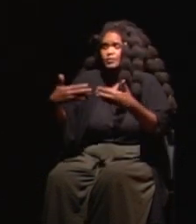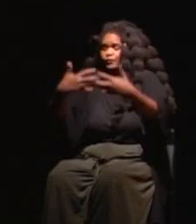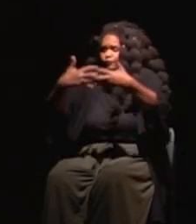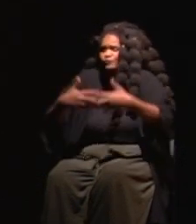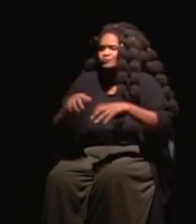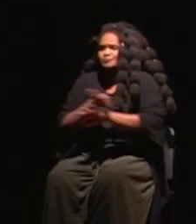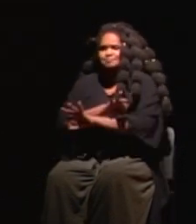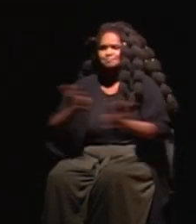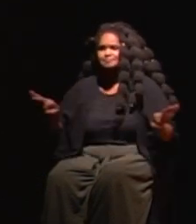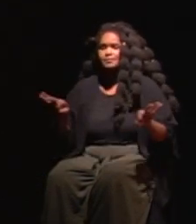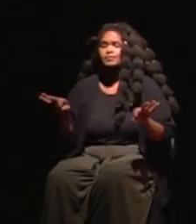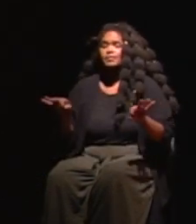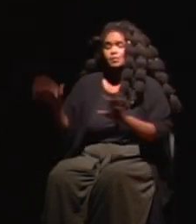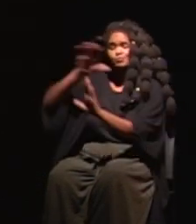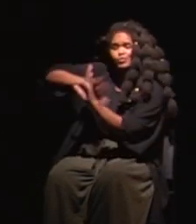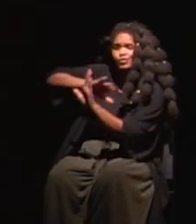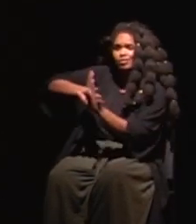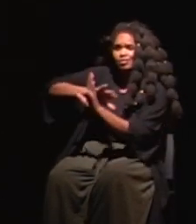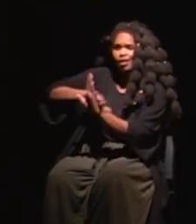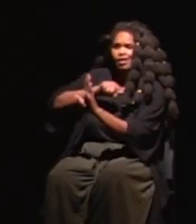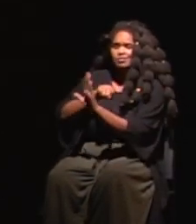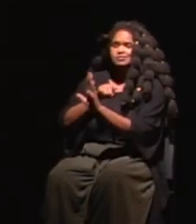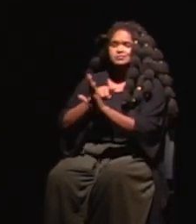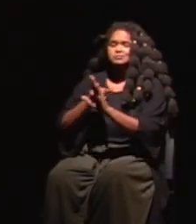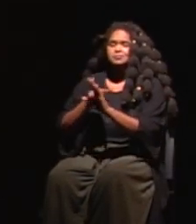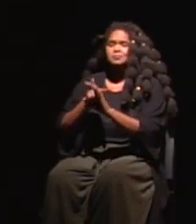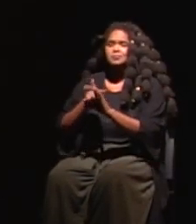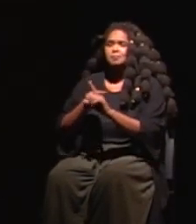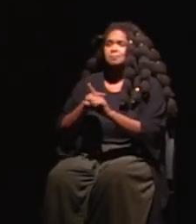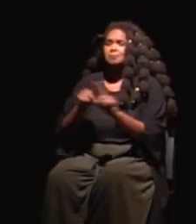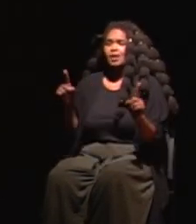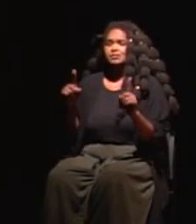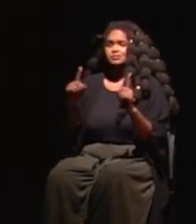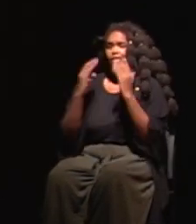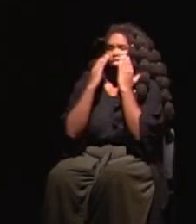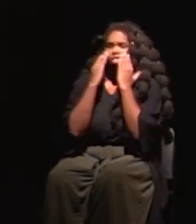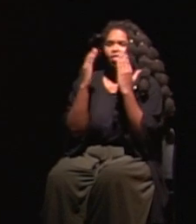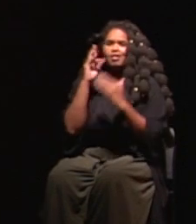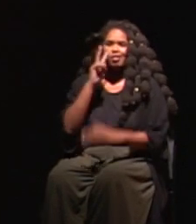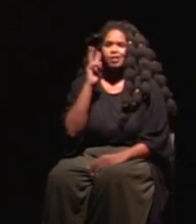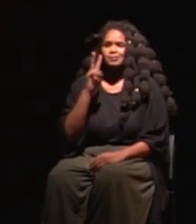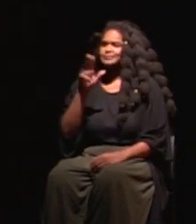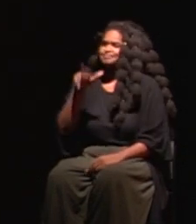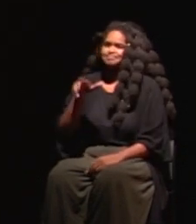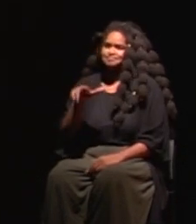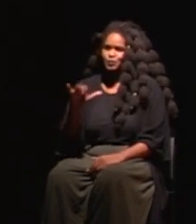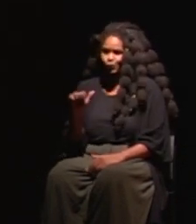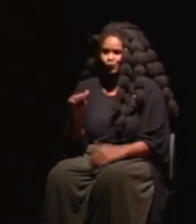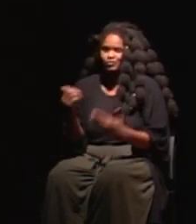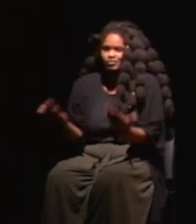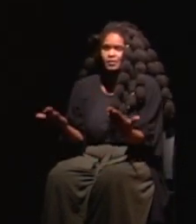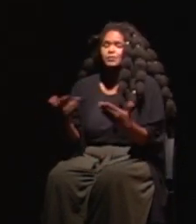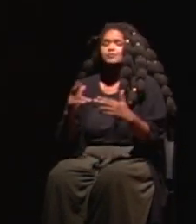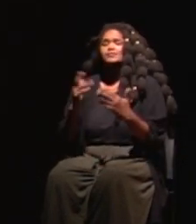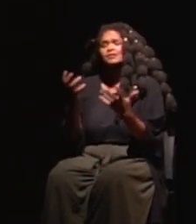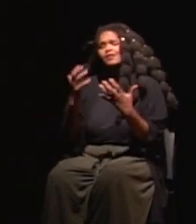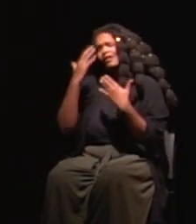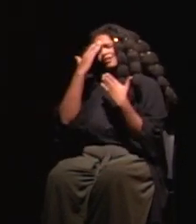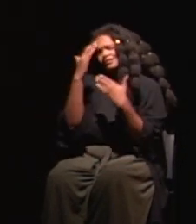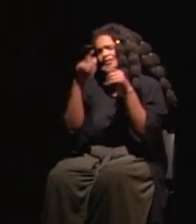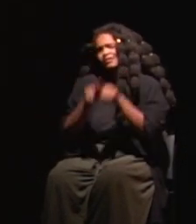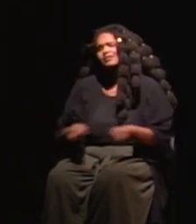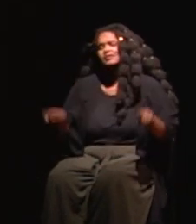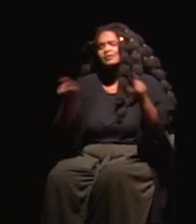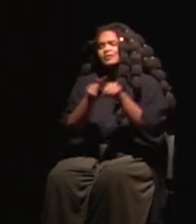são, né, bastidores que, na verdade, nunca, né, dificilmente são lembrados. Né? Gostaríamos também de agradecer